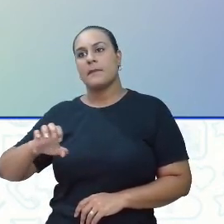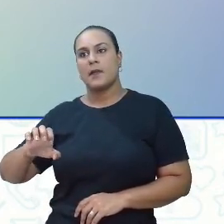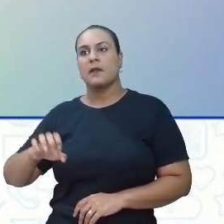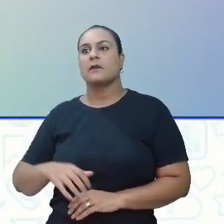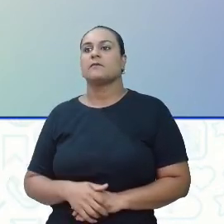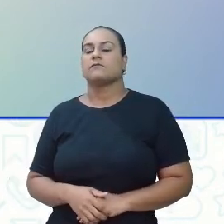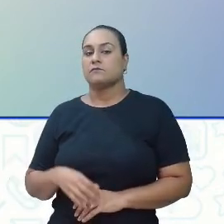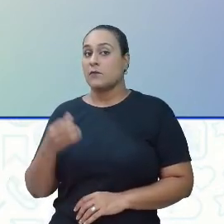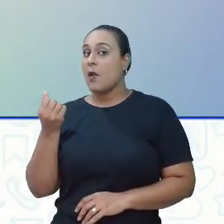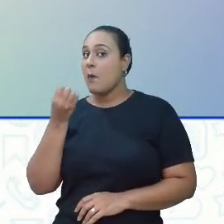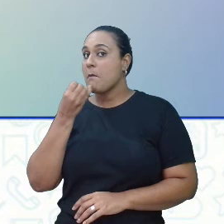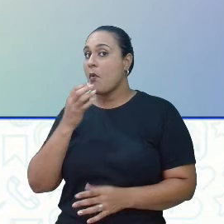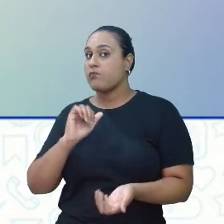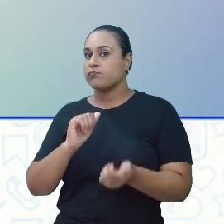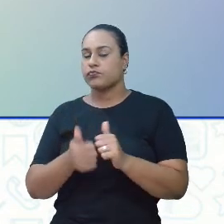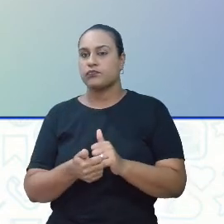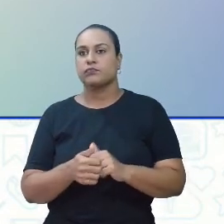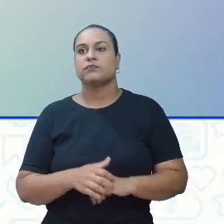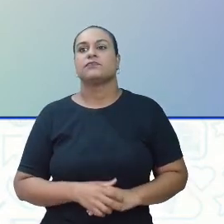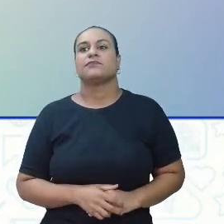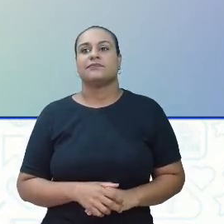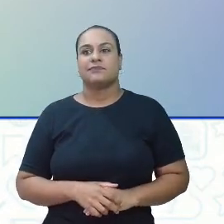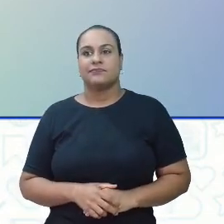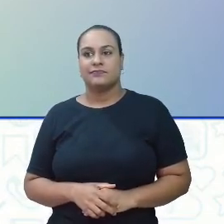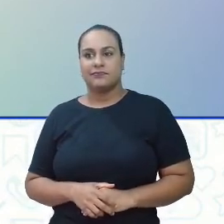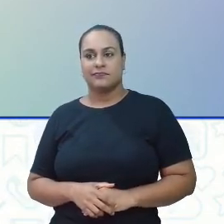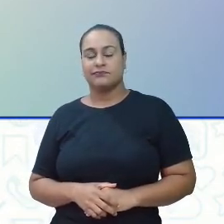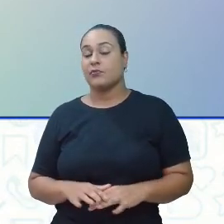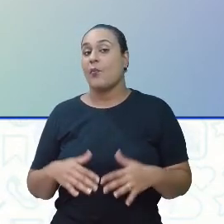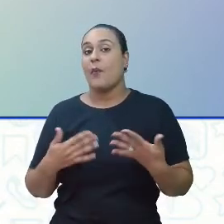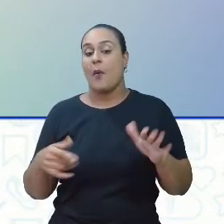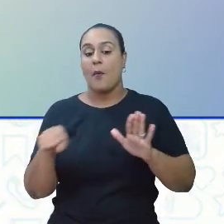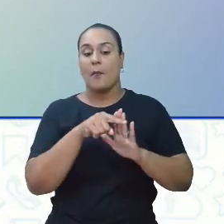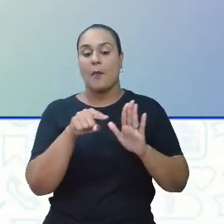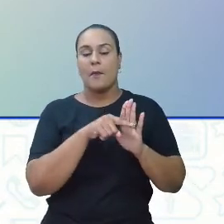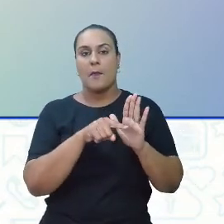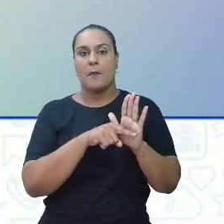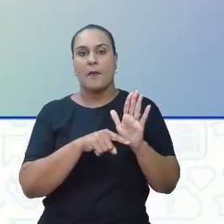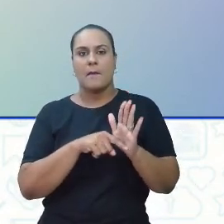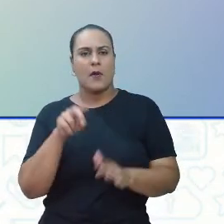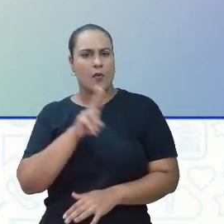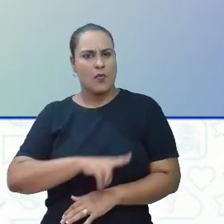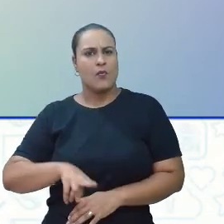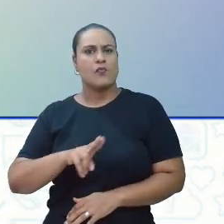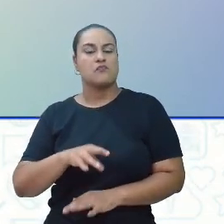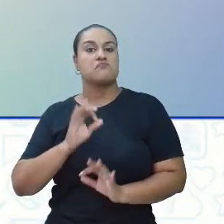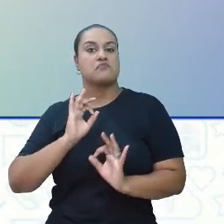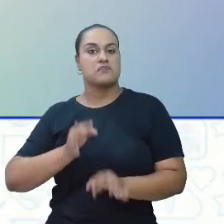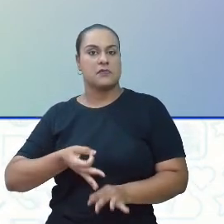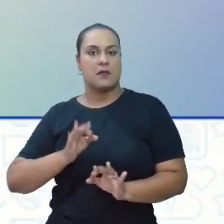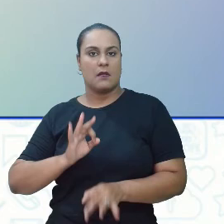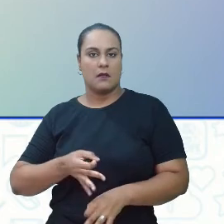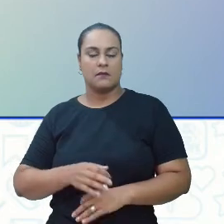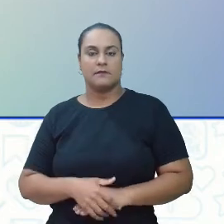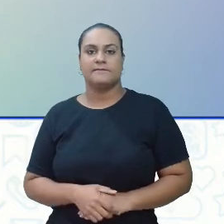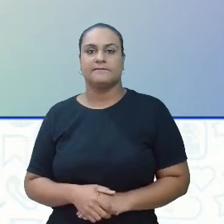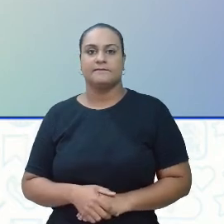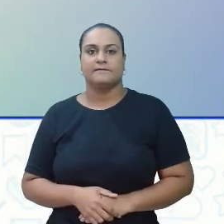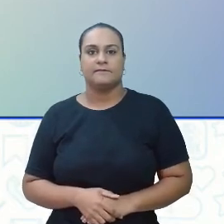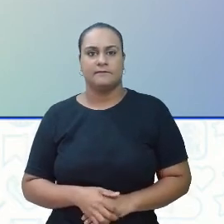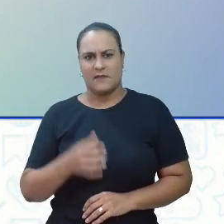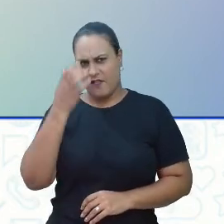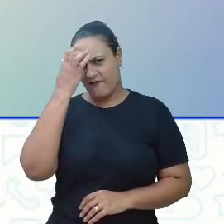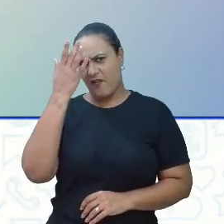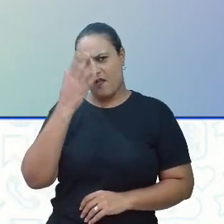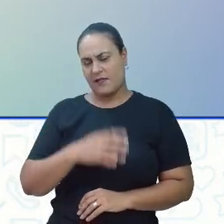tão adoráveis, ou durmo à tarde com frequência. Qual desses usos do trema ainda está correto, ainda é aceito? Esse é